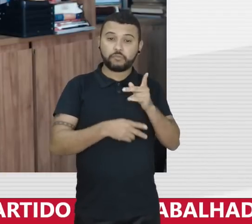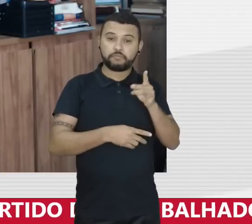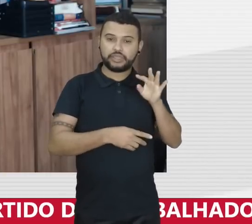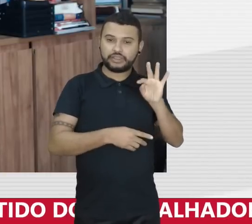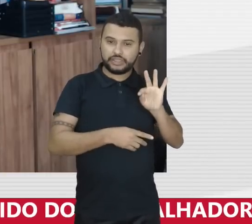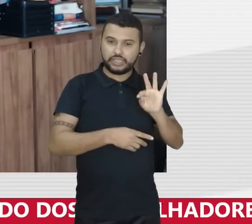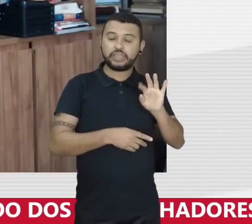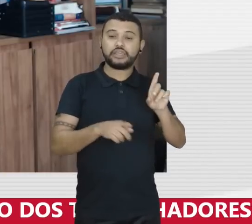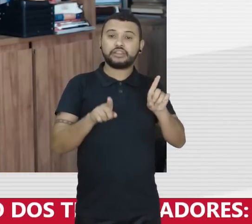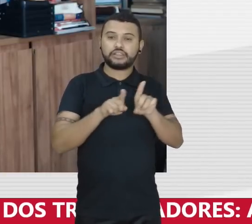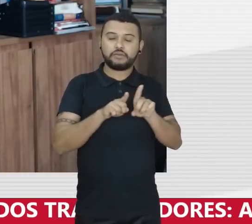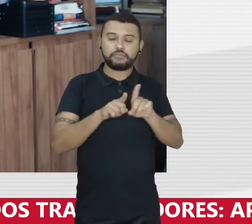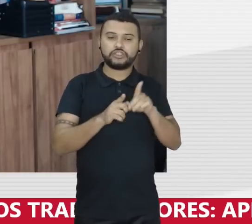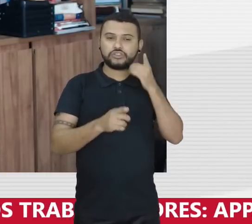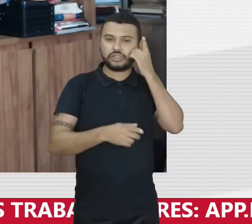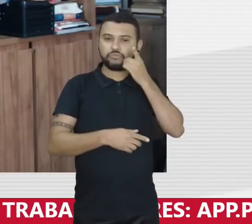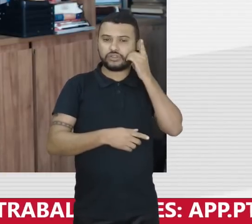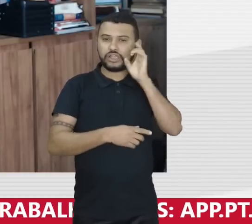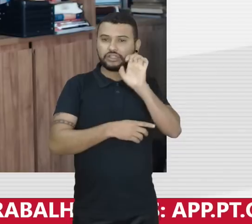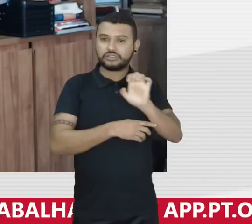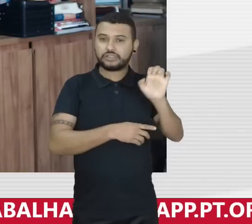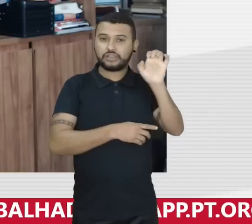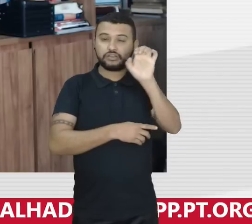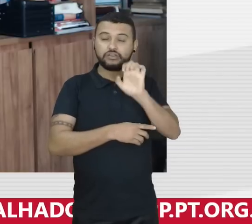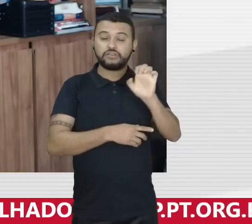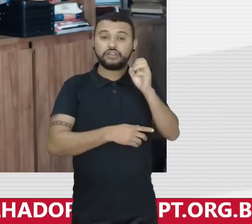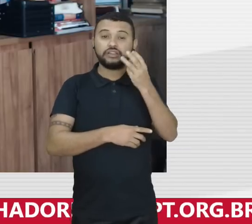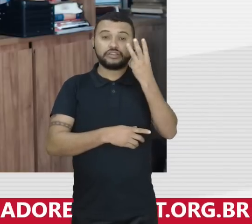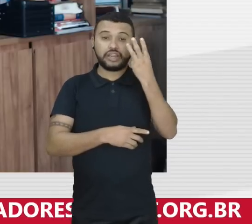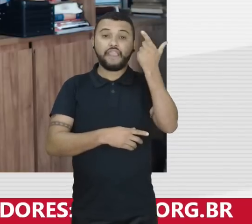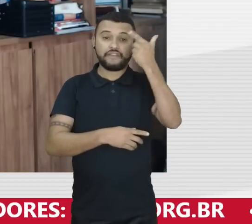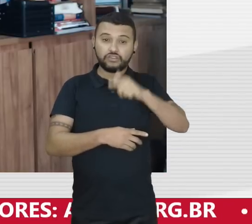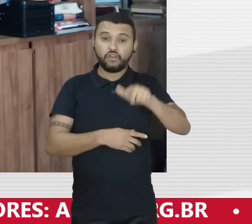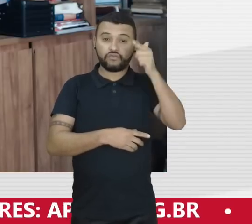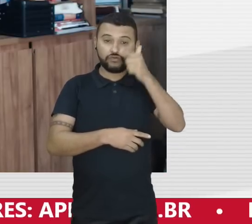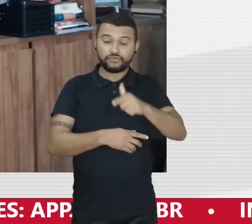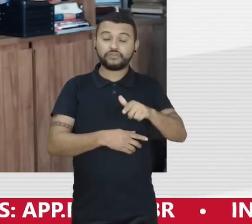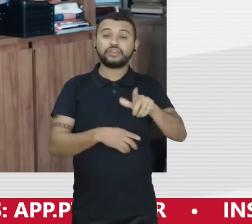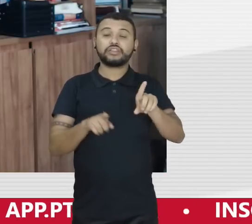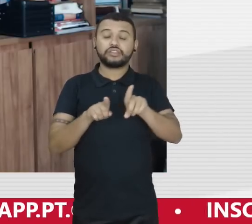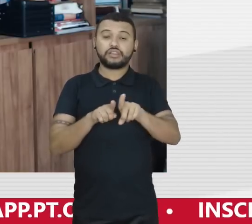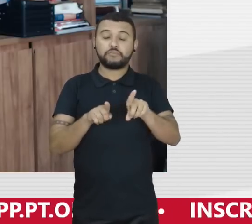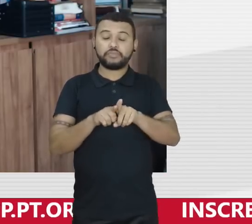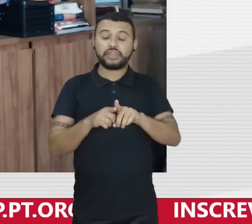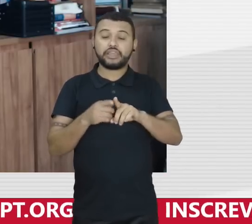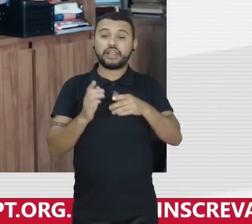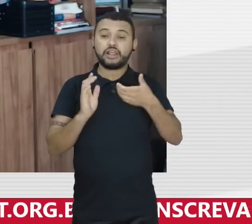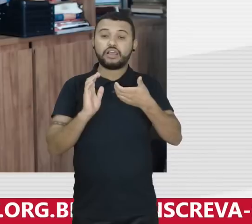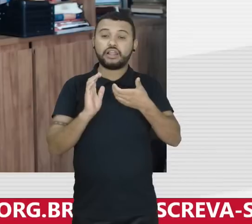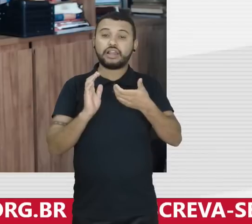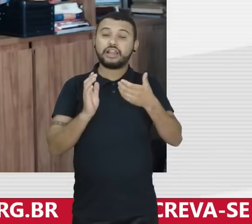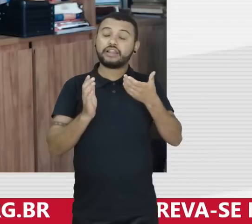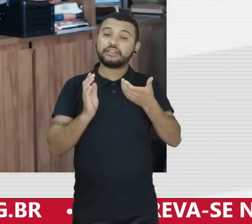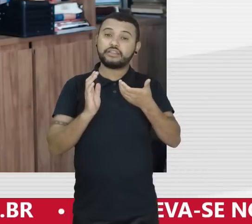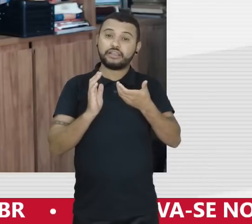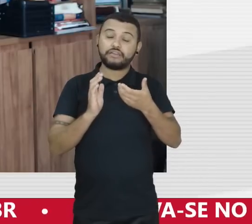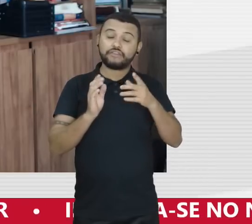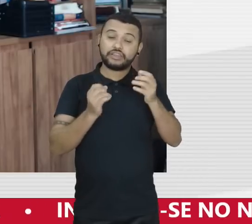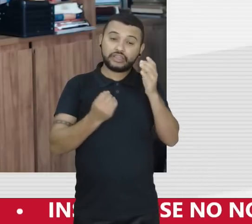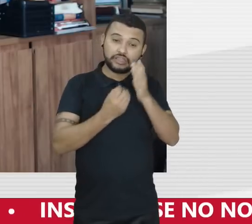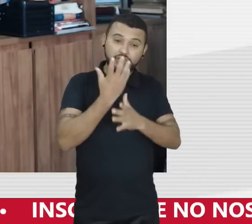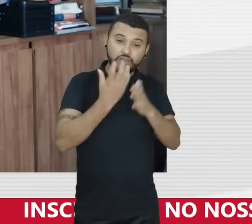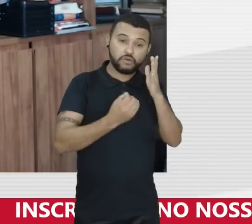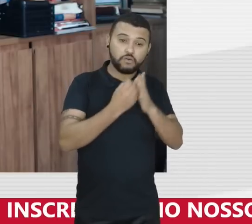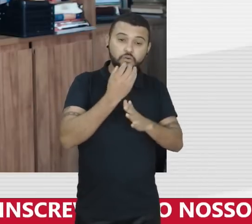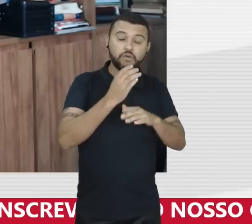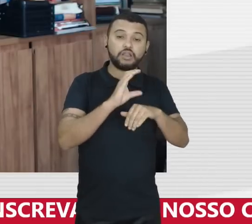isso. Ele foi deputado estadual por 3 mandatos. E na Assembleia Legislativa foi ele que criou a Comissão de Direitos Humanos, que existe